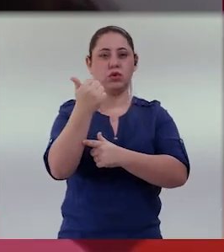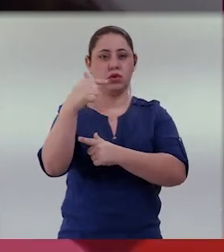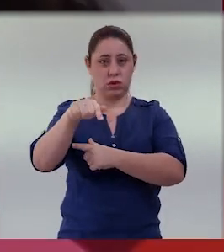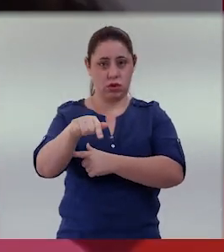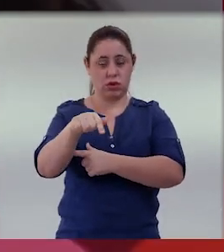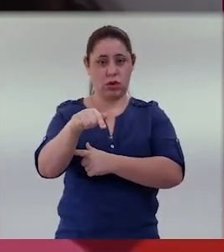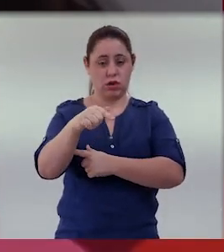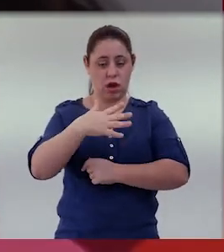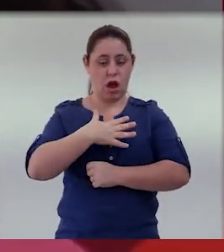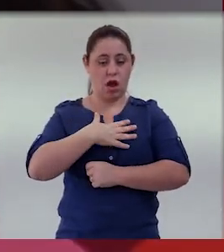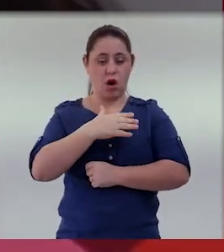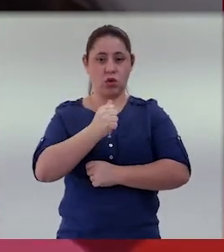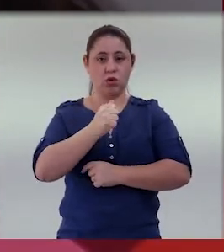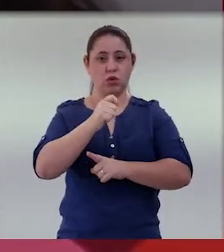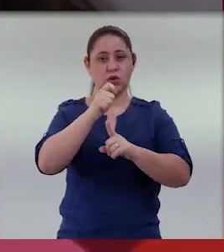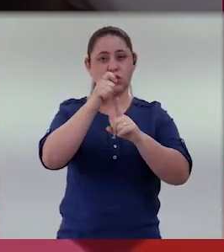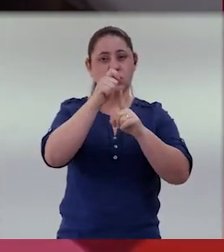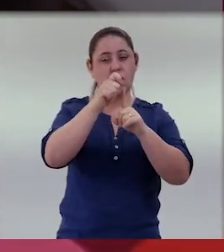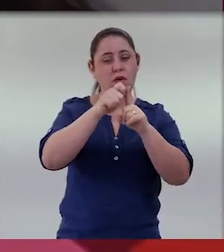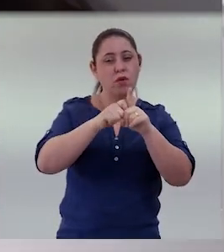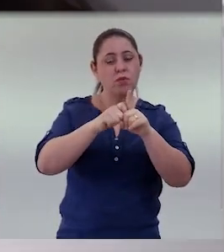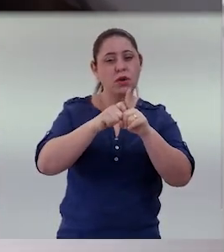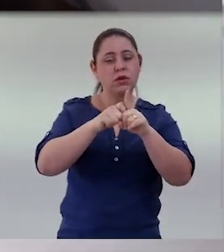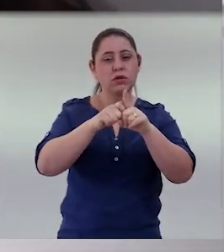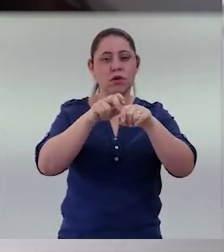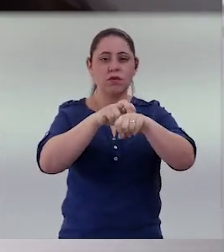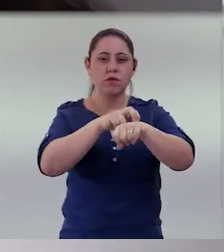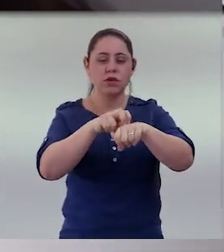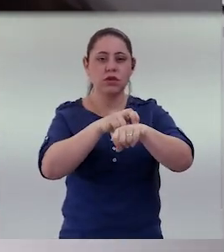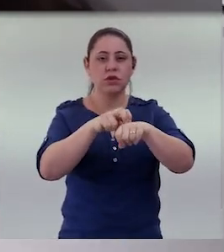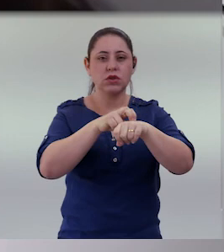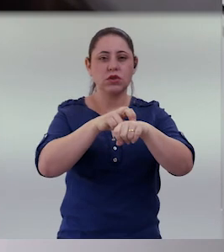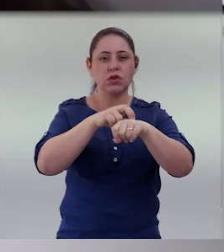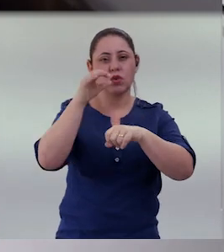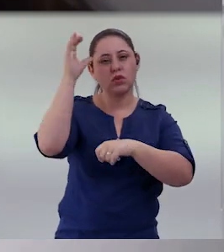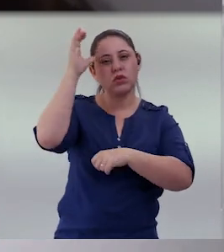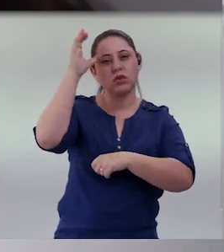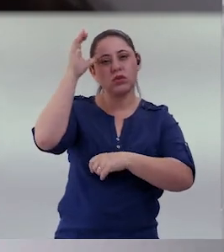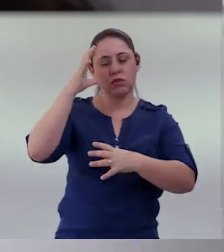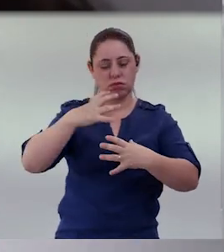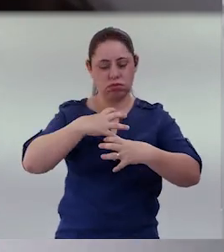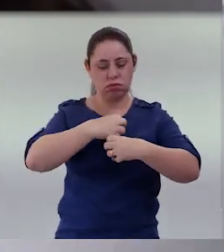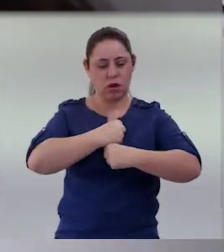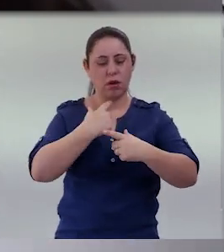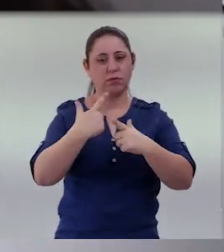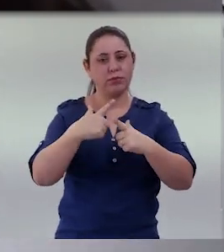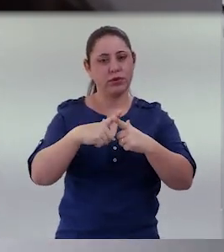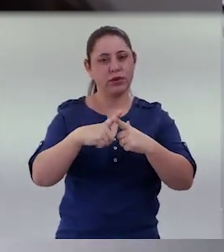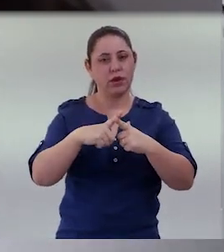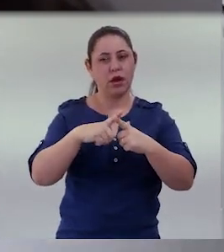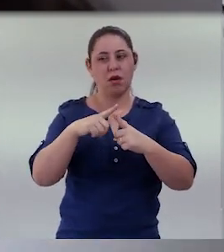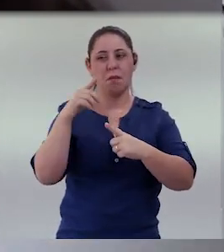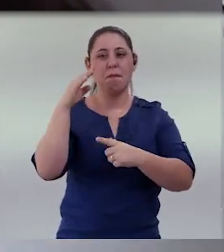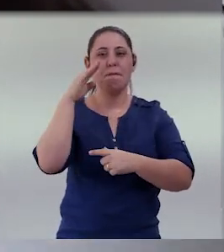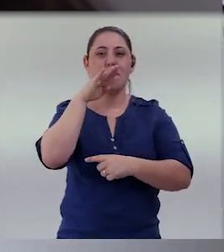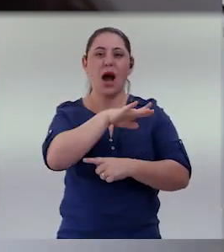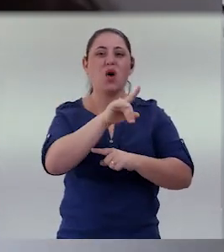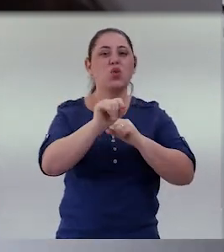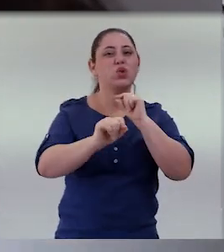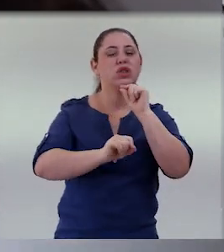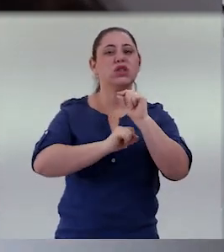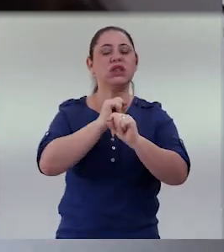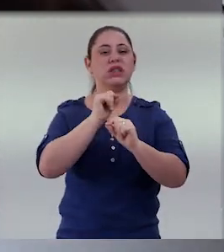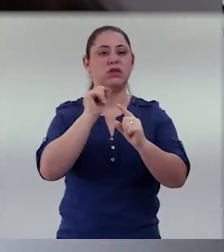estadual em 2017, quando a gente fala de agosto verde, de combate, conscientização à depressão, é porque nós estamos falando também de um